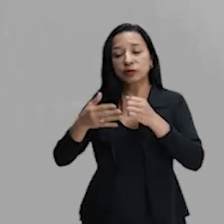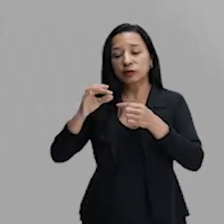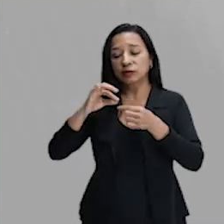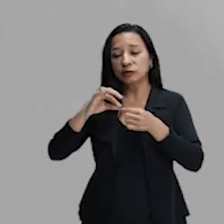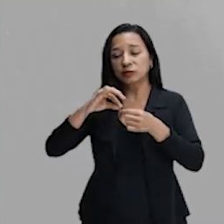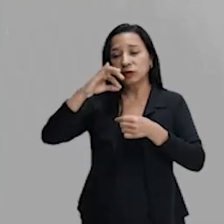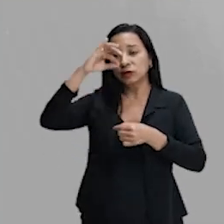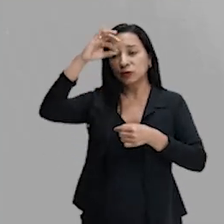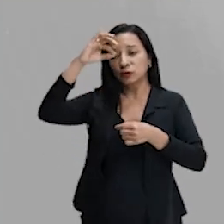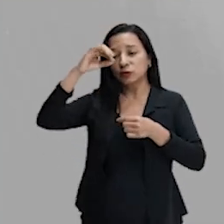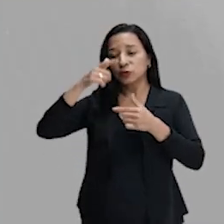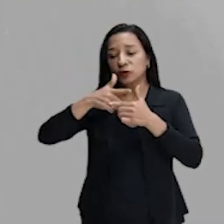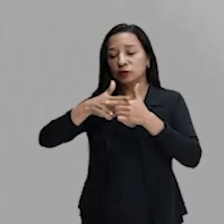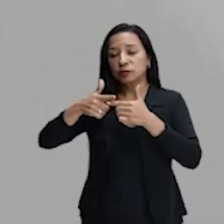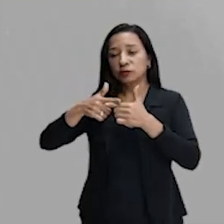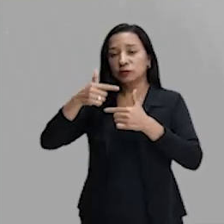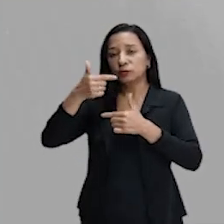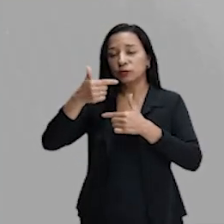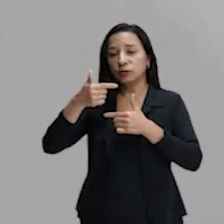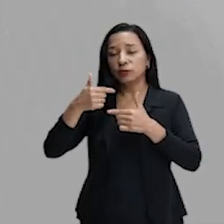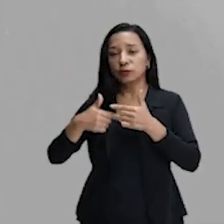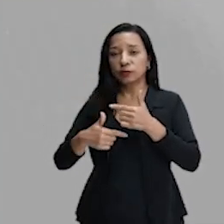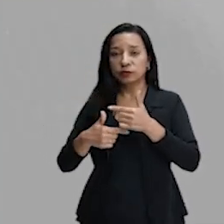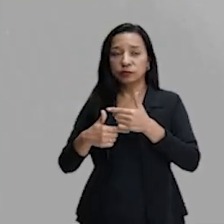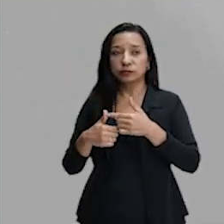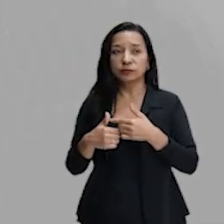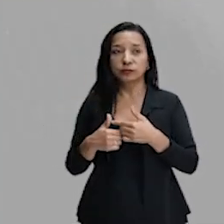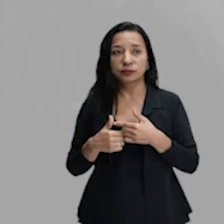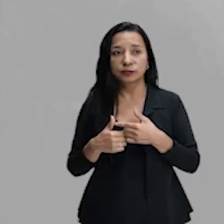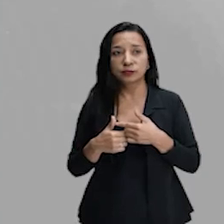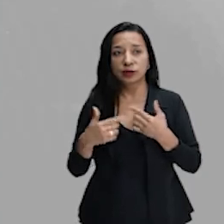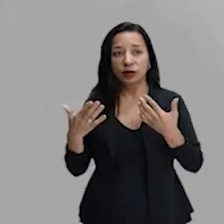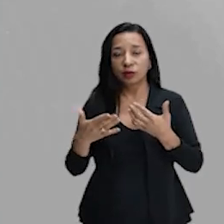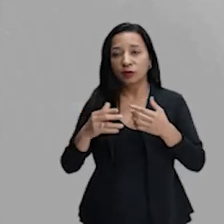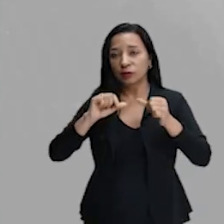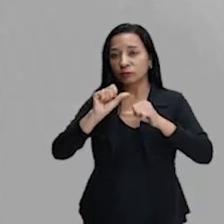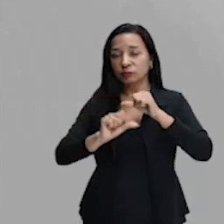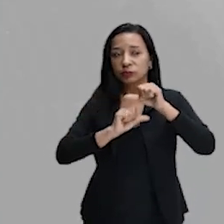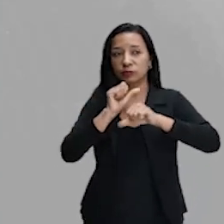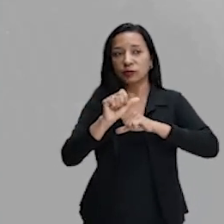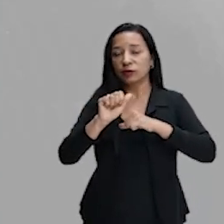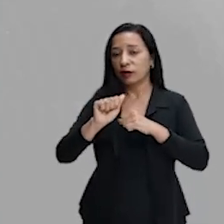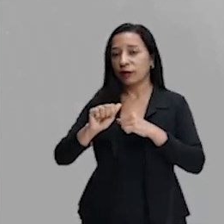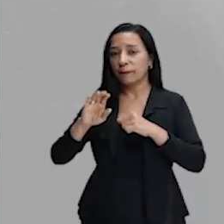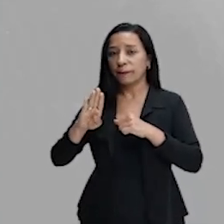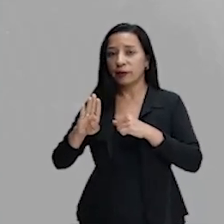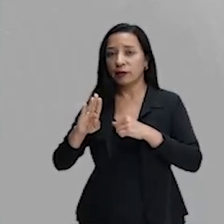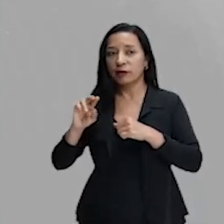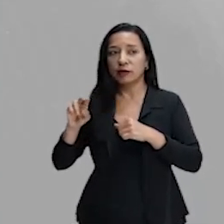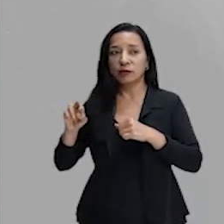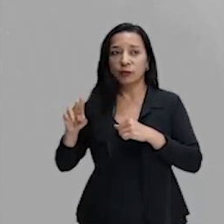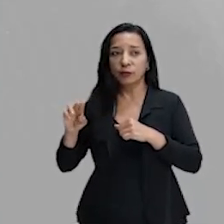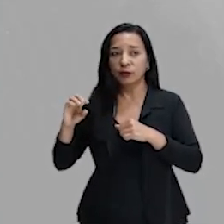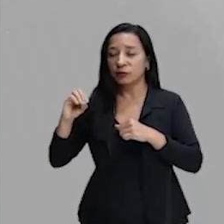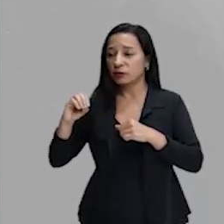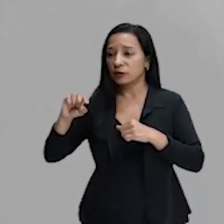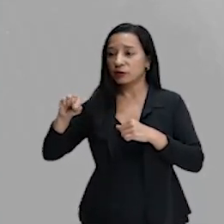0,30 multiplicado por 0,12 isso aqui dividido por